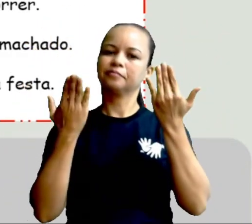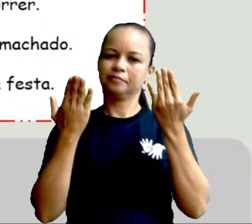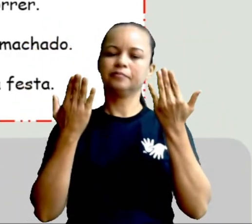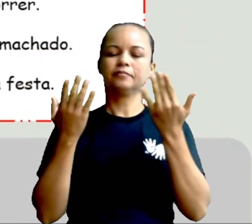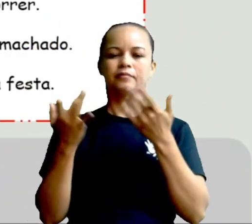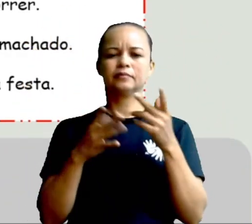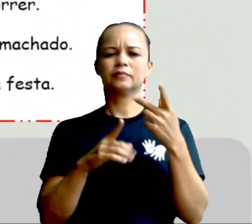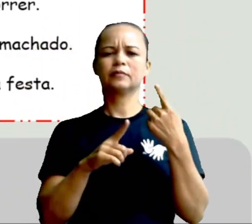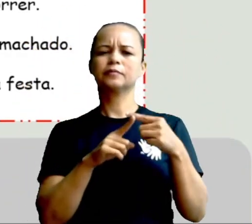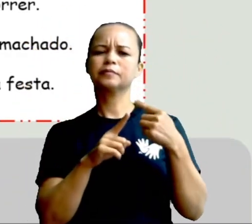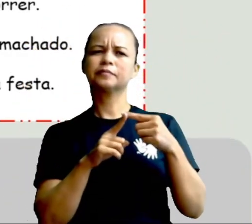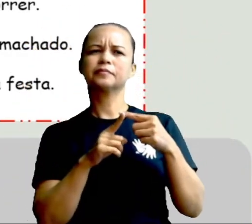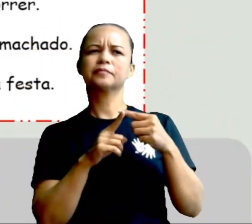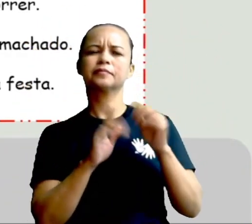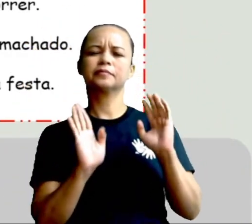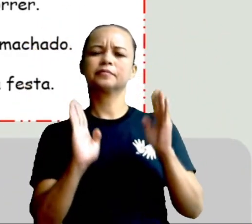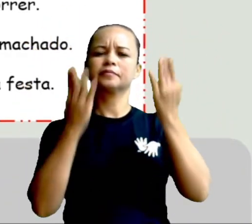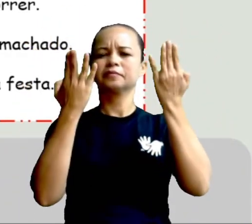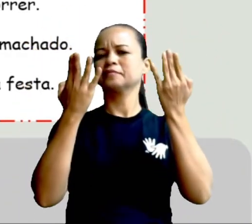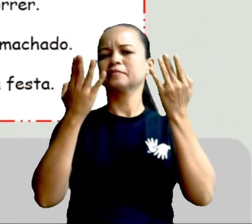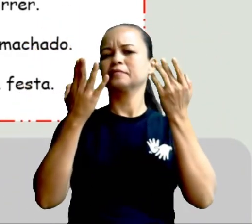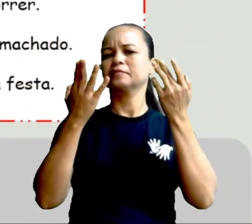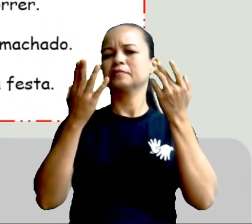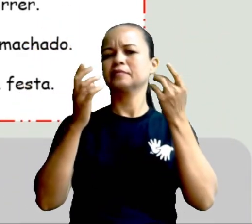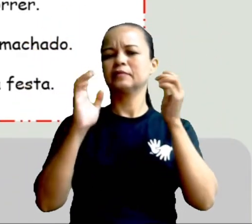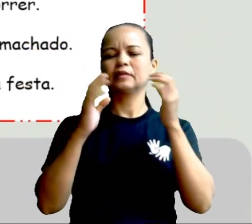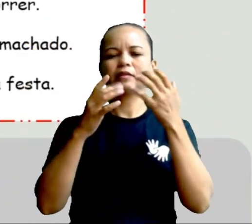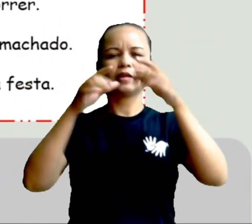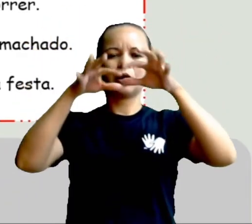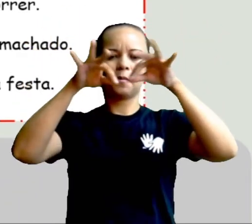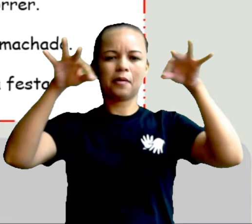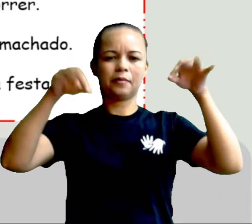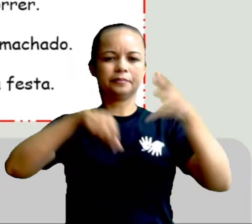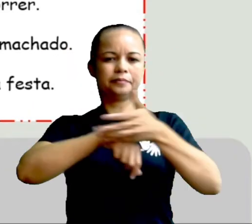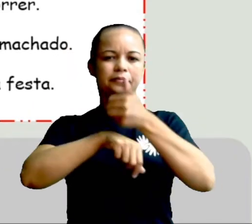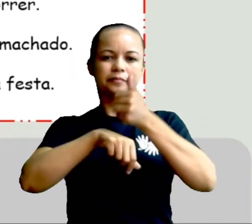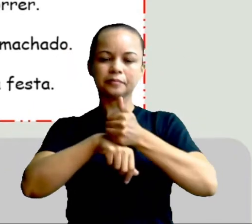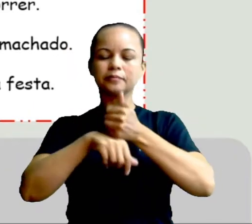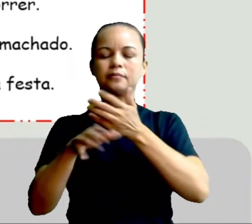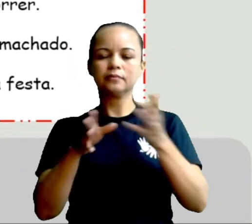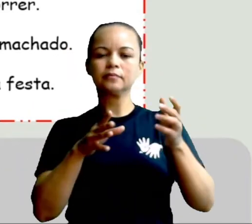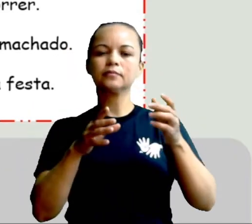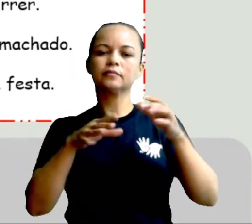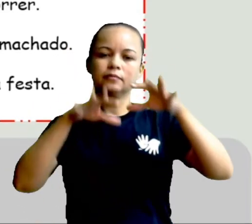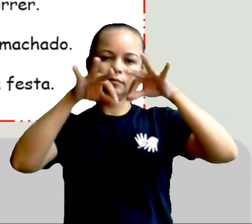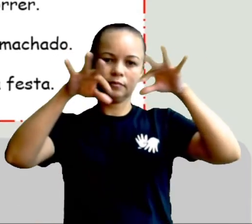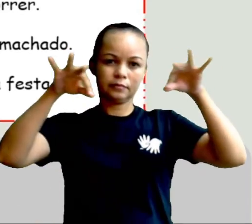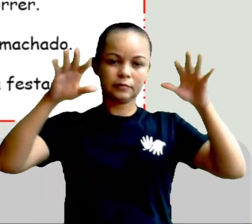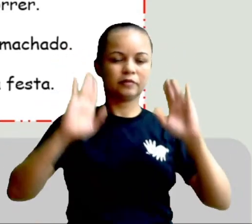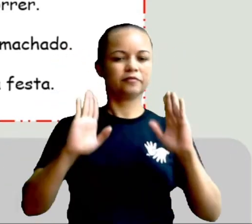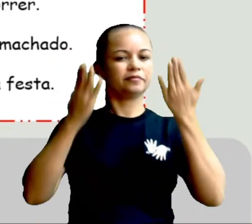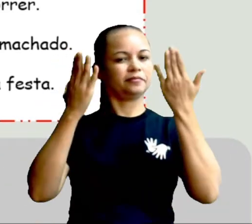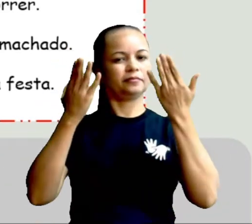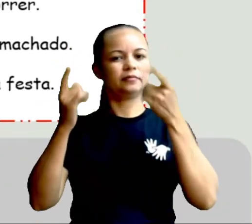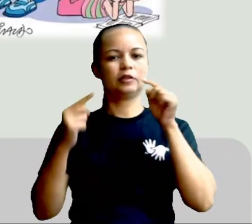seja, por que essa praça foi enfeitada? No caso aí, para a festa. Teve essa finalidade, esse